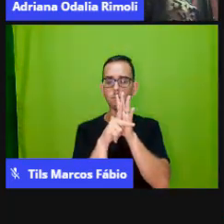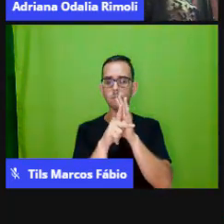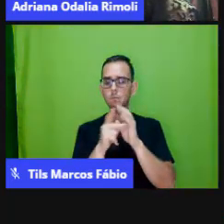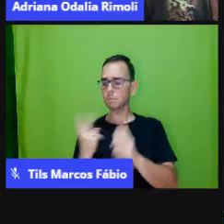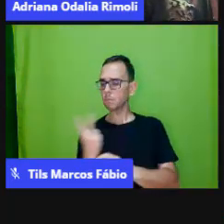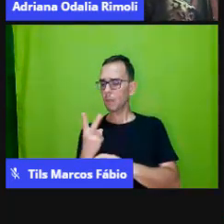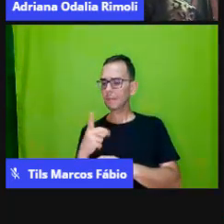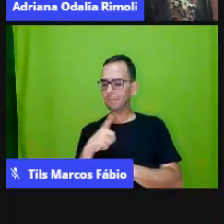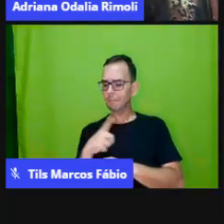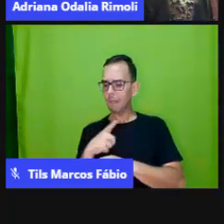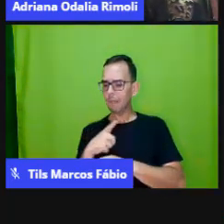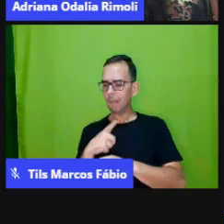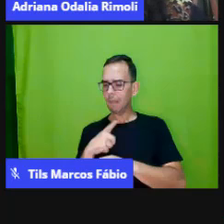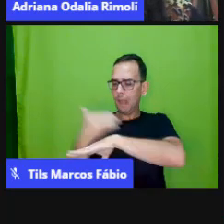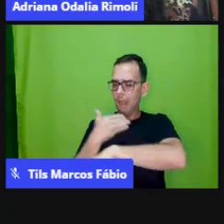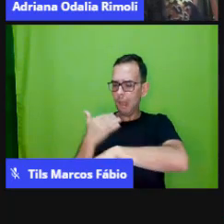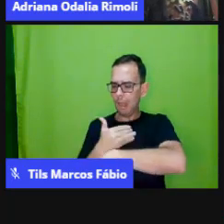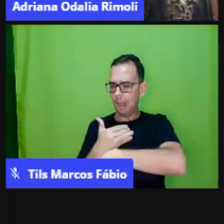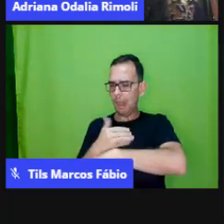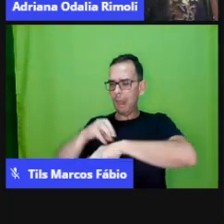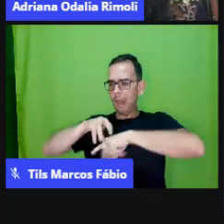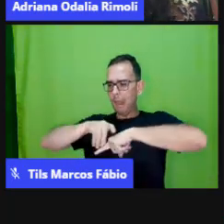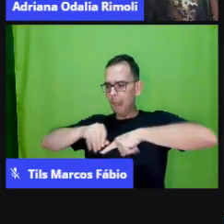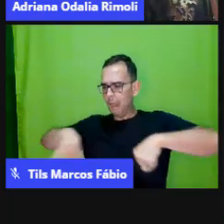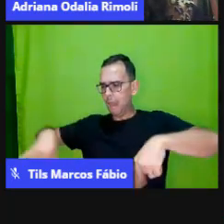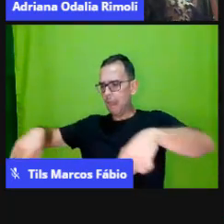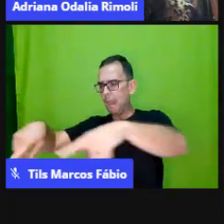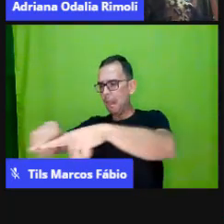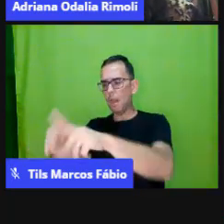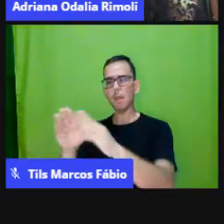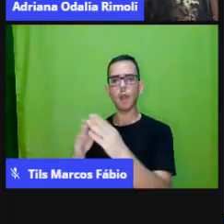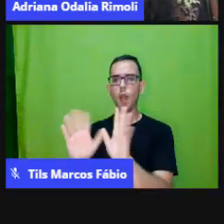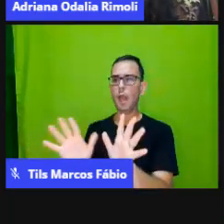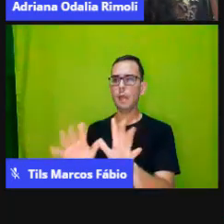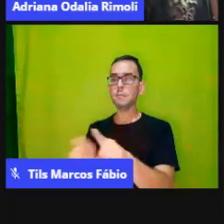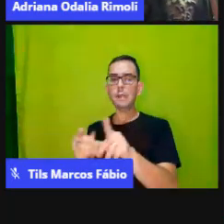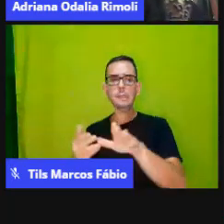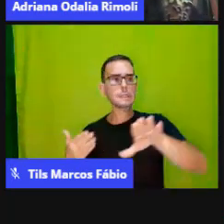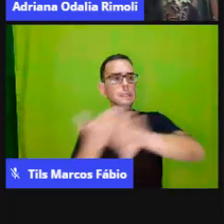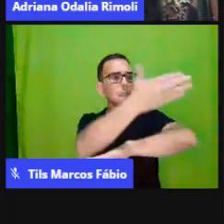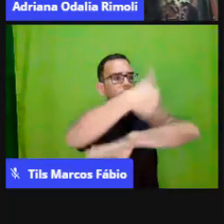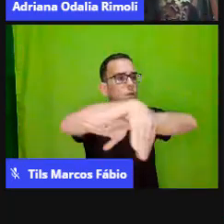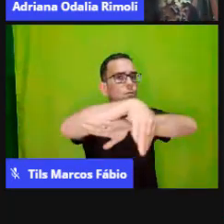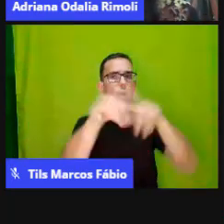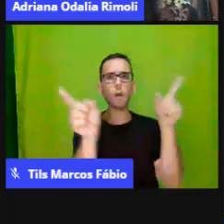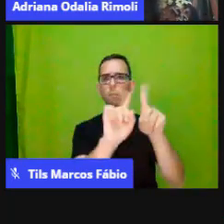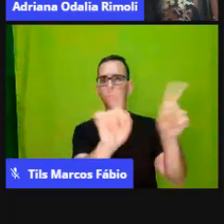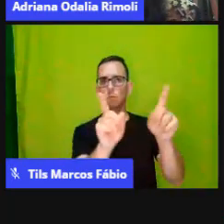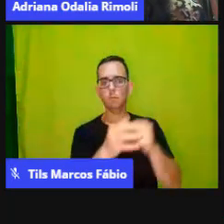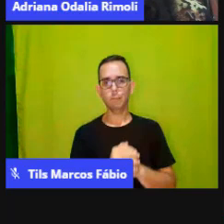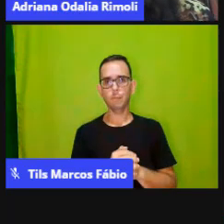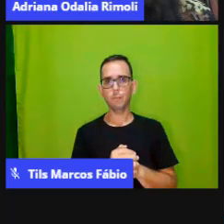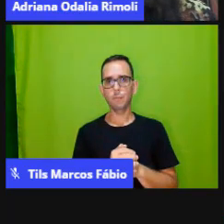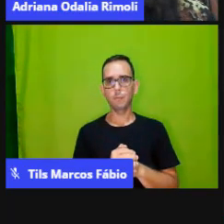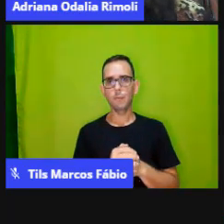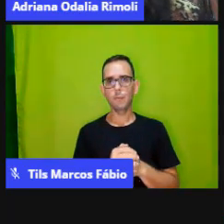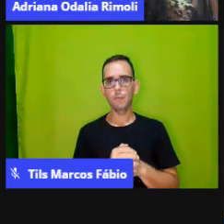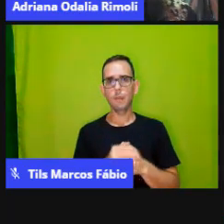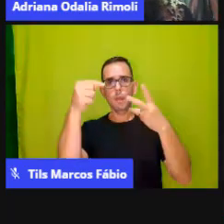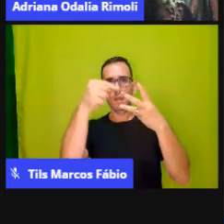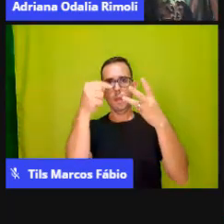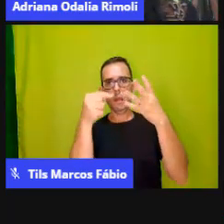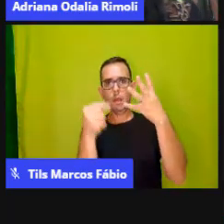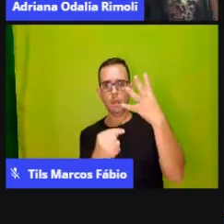acesso ao quintal ou às varandas, mas eles não saem à rua. Os outros duas maneiras da gente